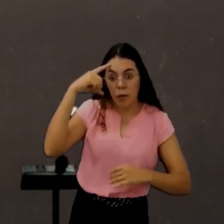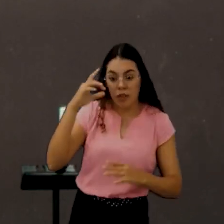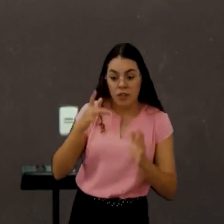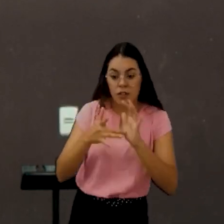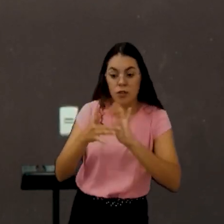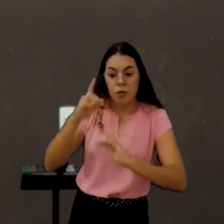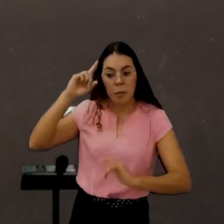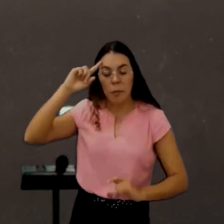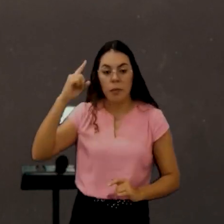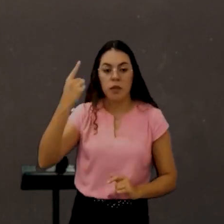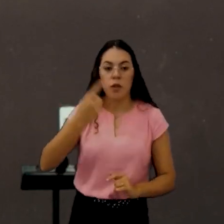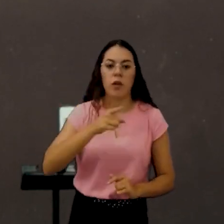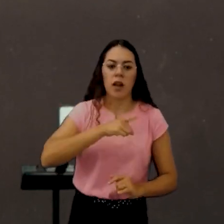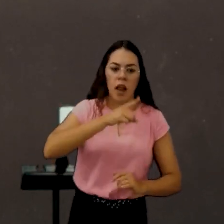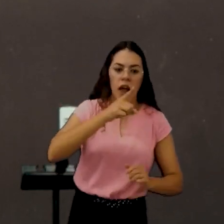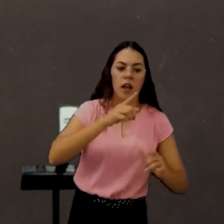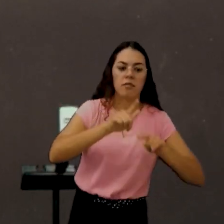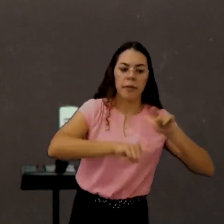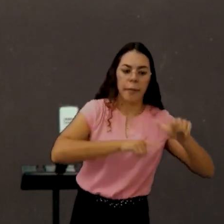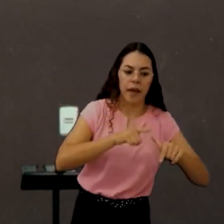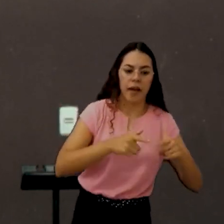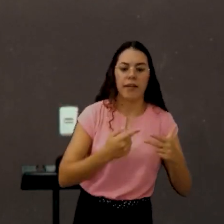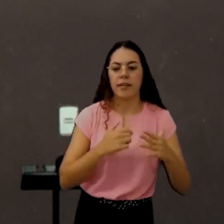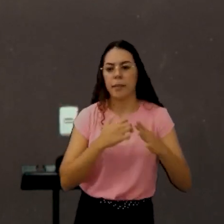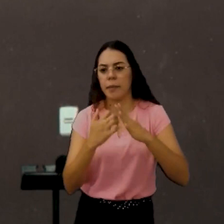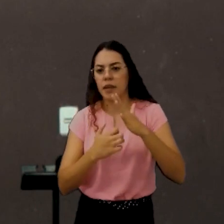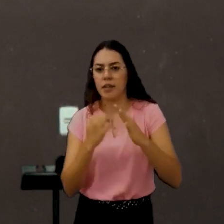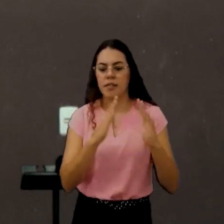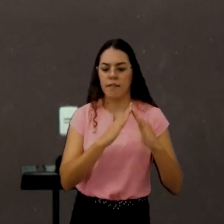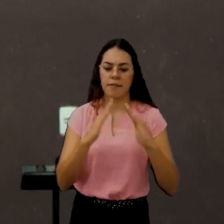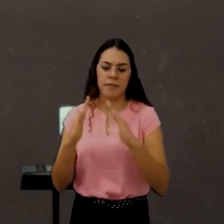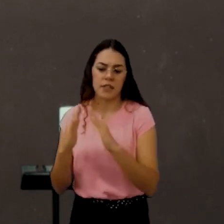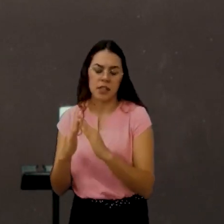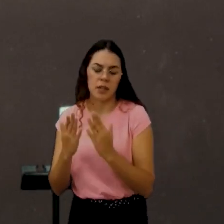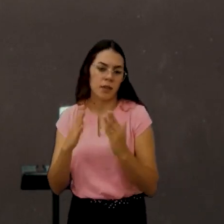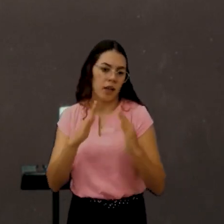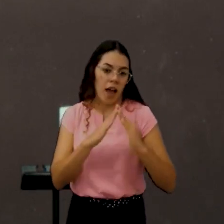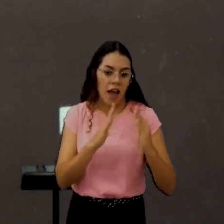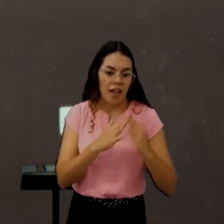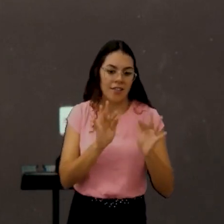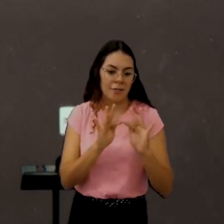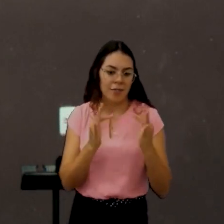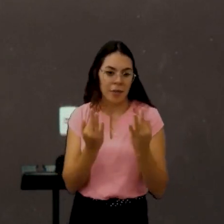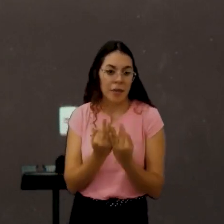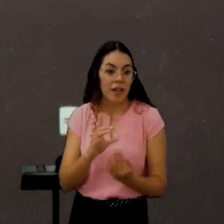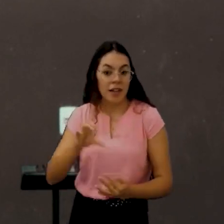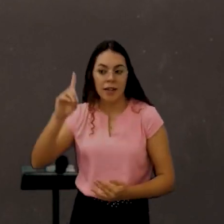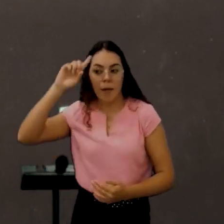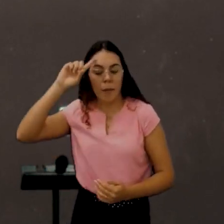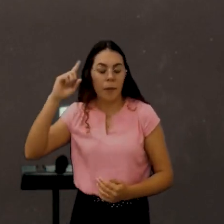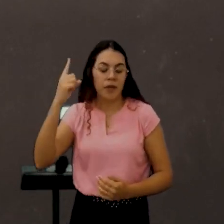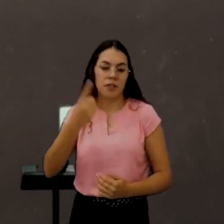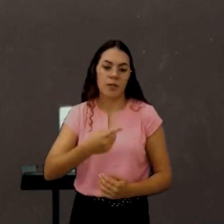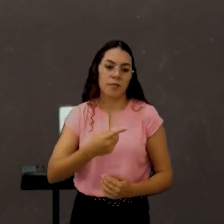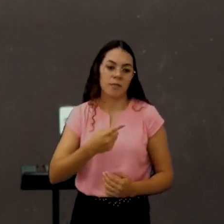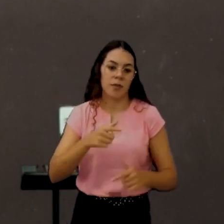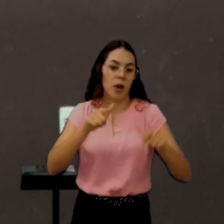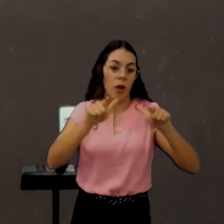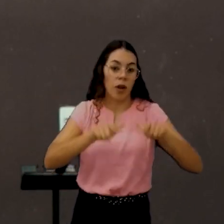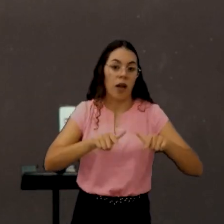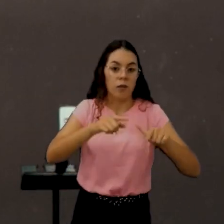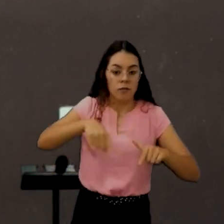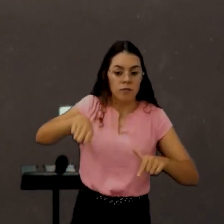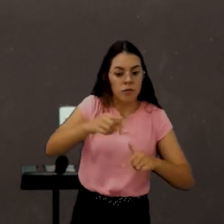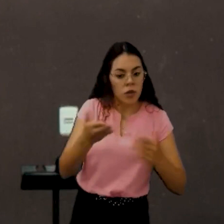para lá, para o teu emprego, para a tua empresa, para a tua vizinhança, para a tua casa, para a tua família. Deus te enviou para esse lugar que você